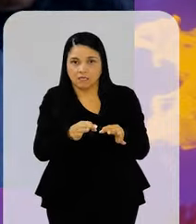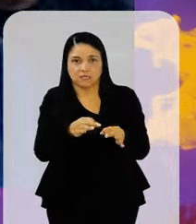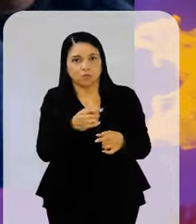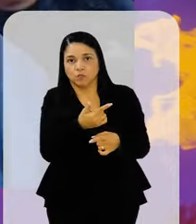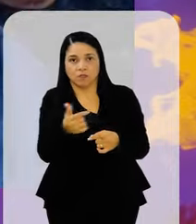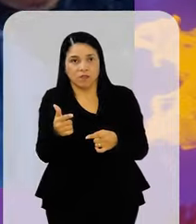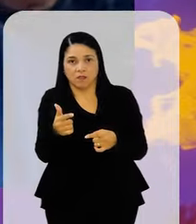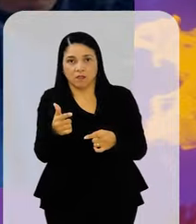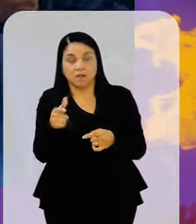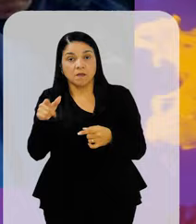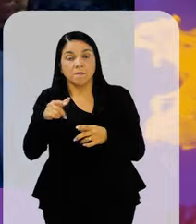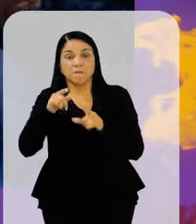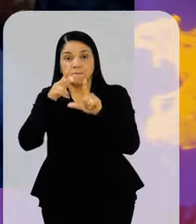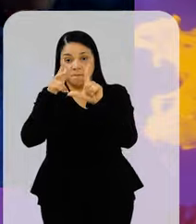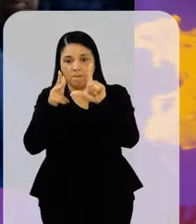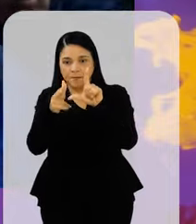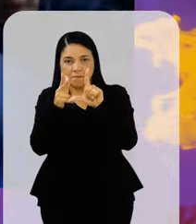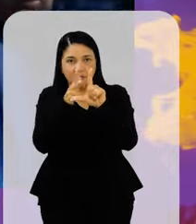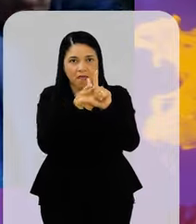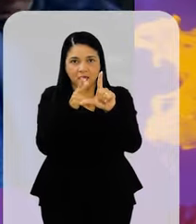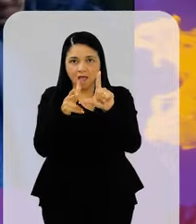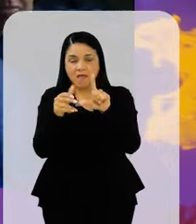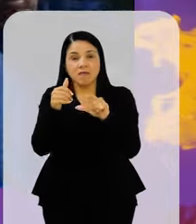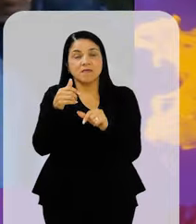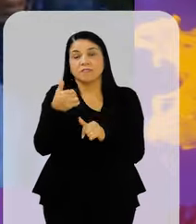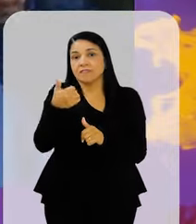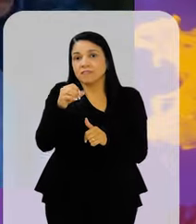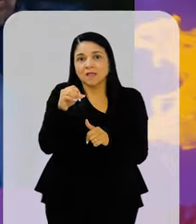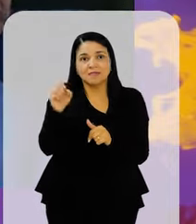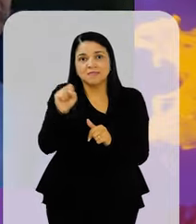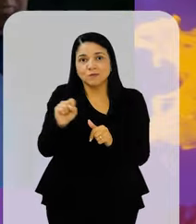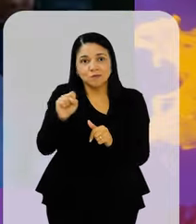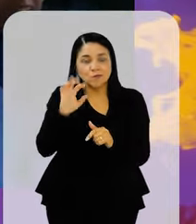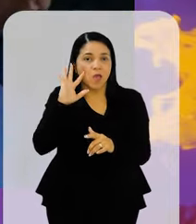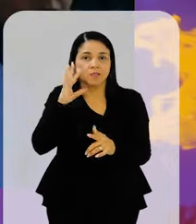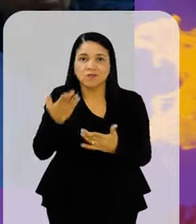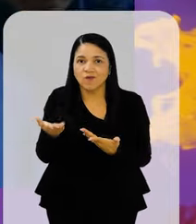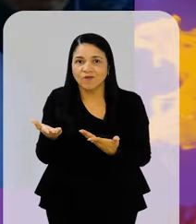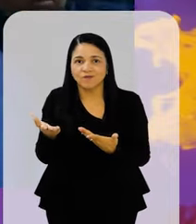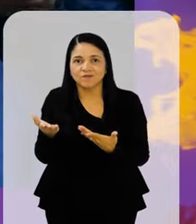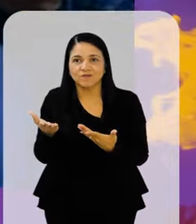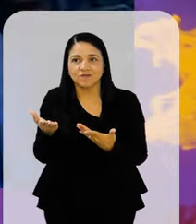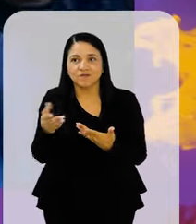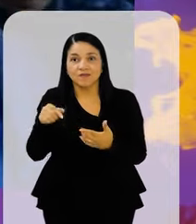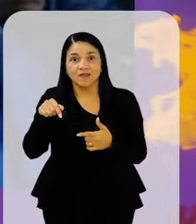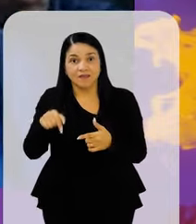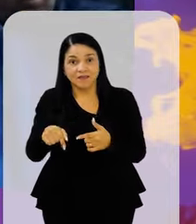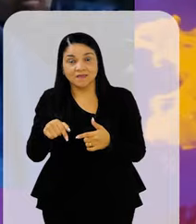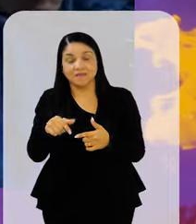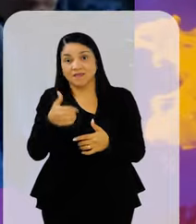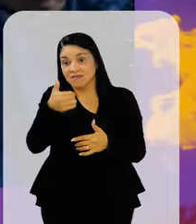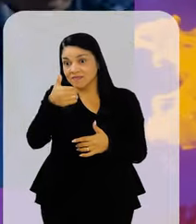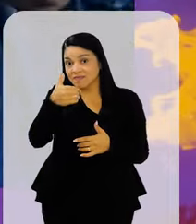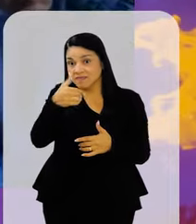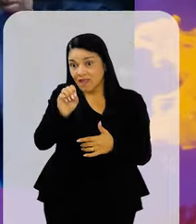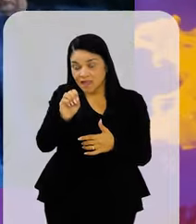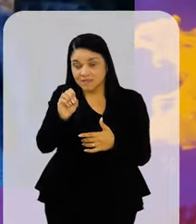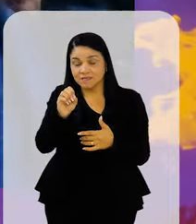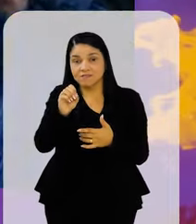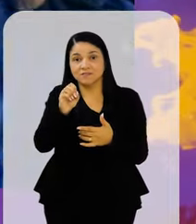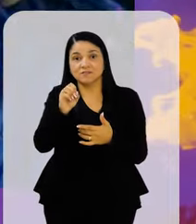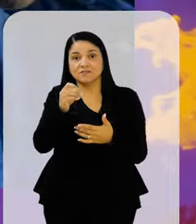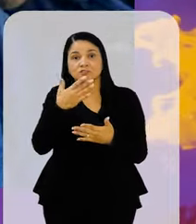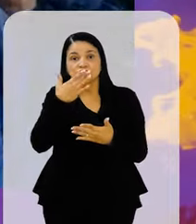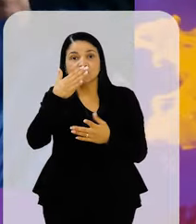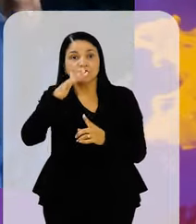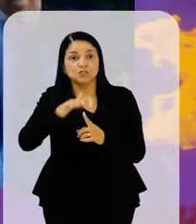a certeza. É diferente, você vai na Premier League, 5 segundos, 10 segundos, o cara resolve. Claro, entendeu? Aqui você tem 10 frames para